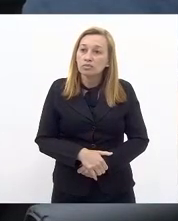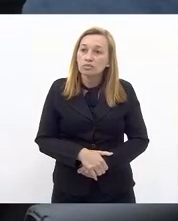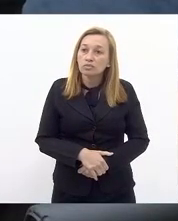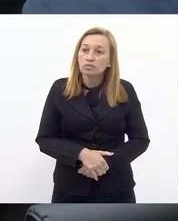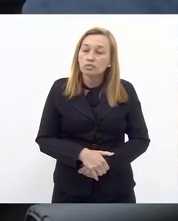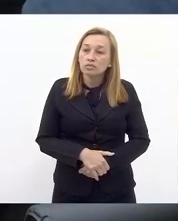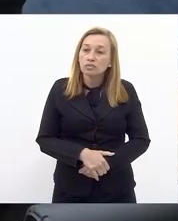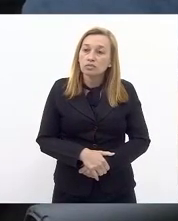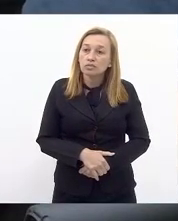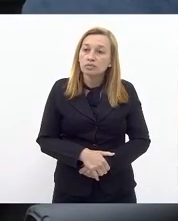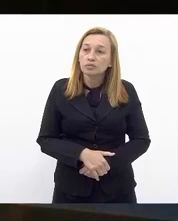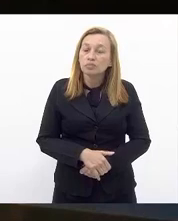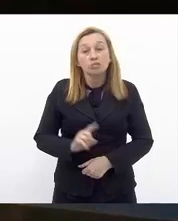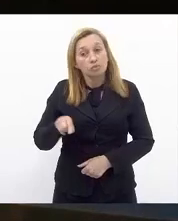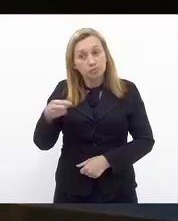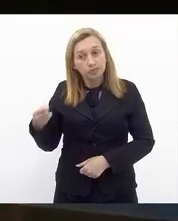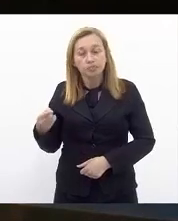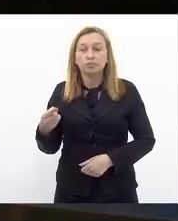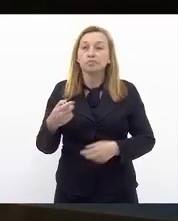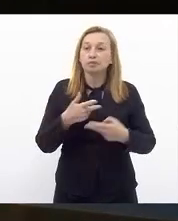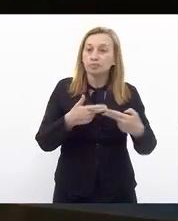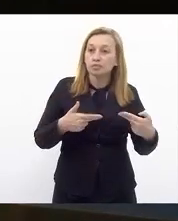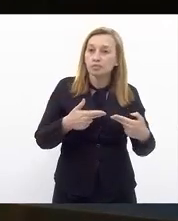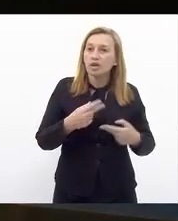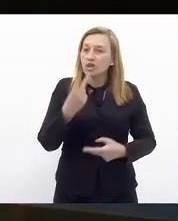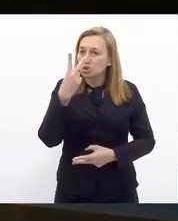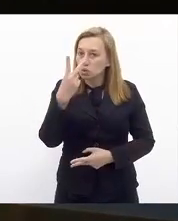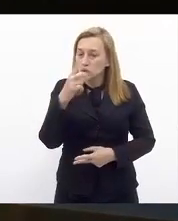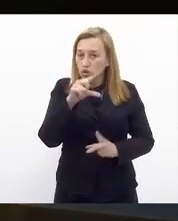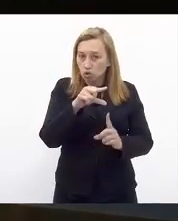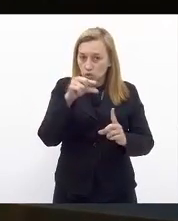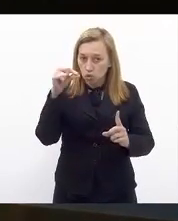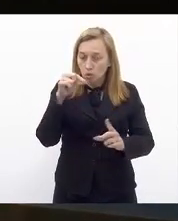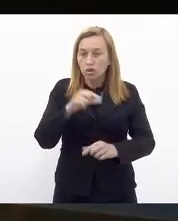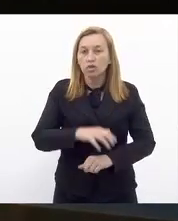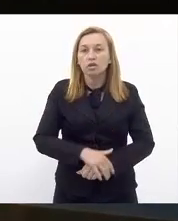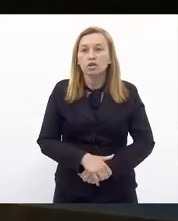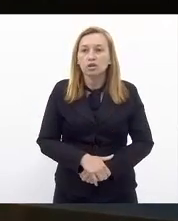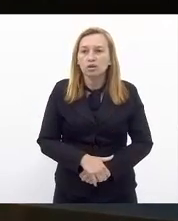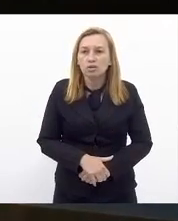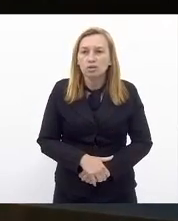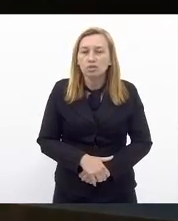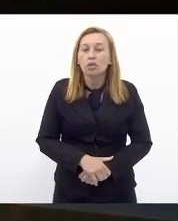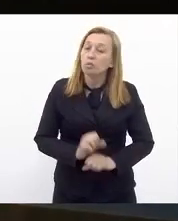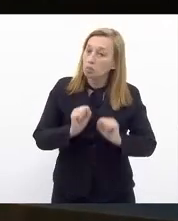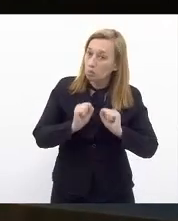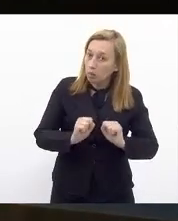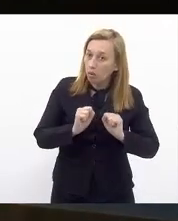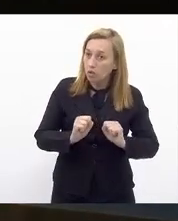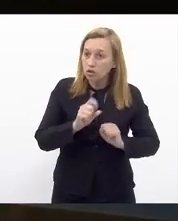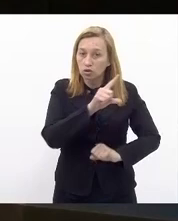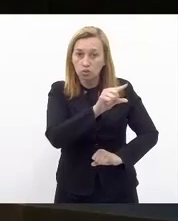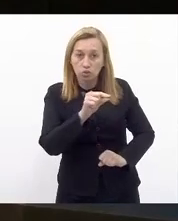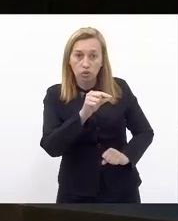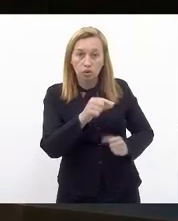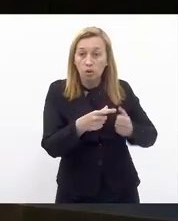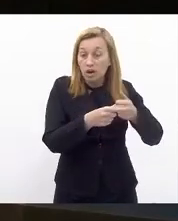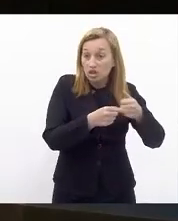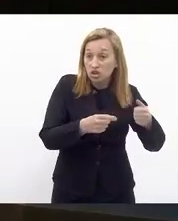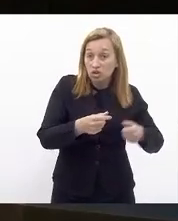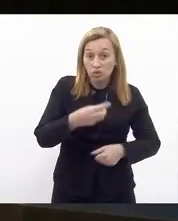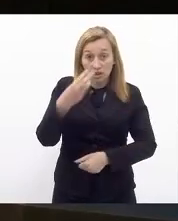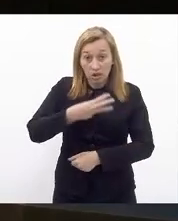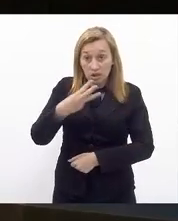E aí e outra coisa como tem duas opções ele pode optar pelo artigo 3º